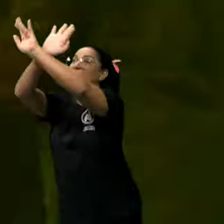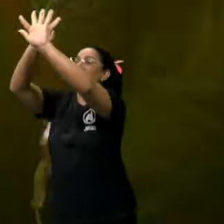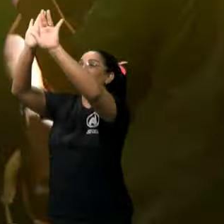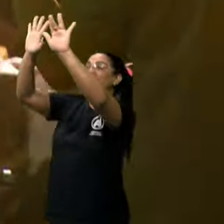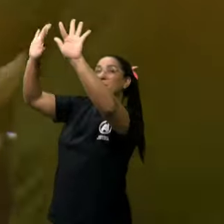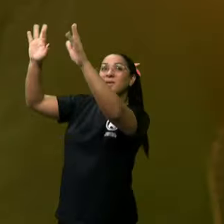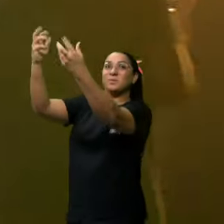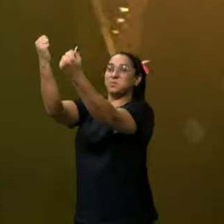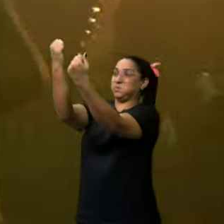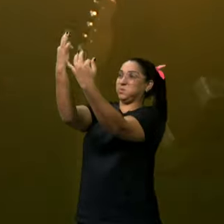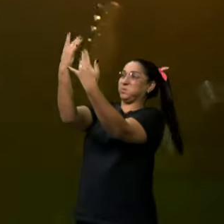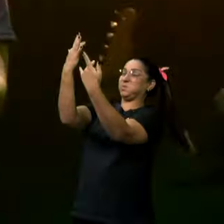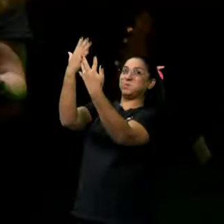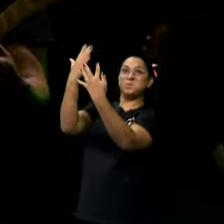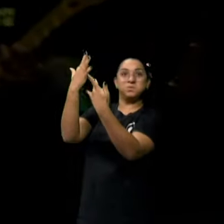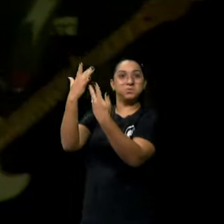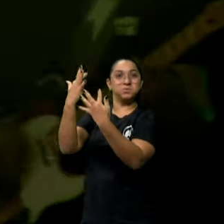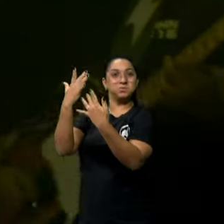sua glória